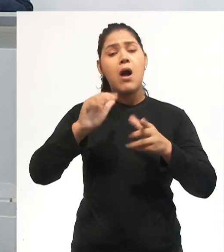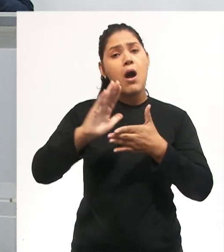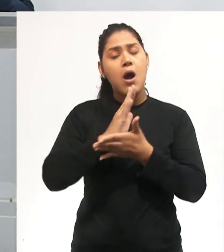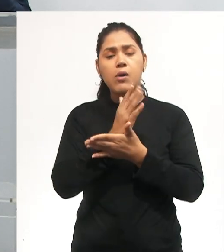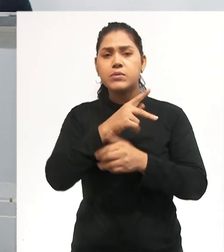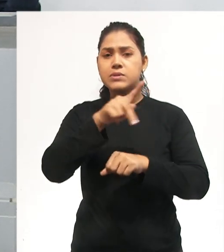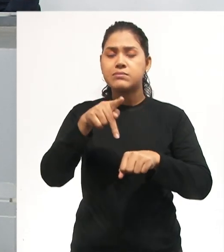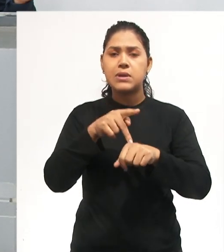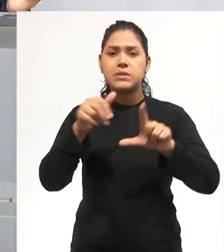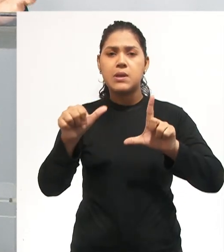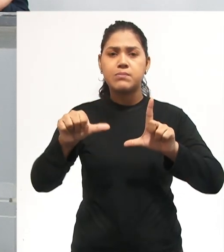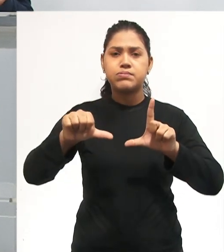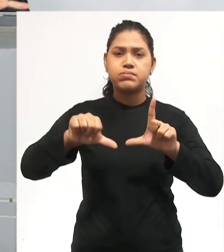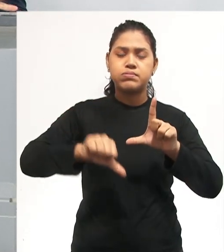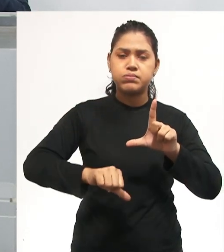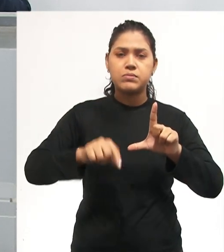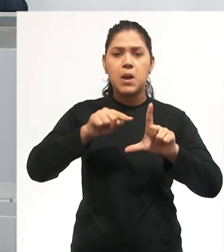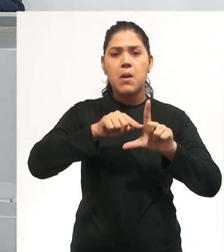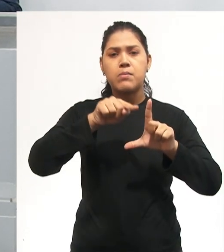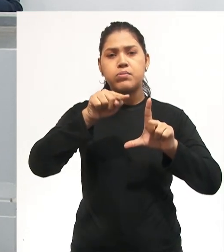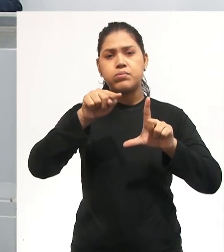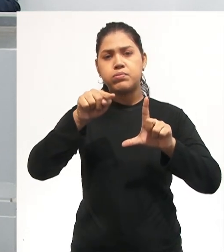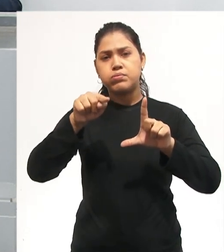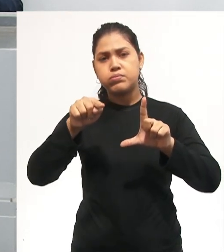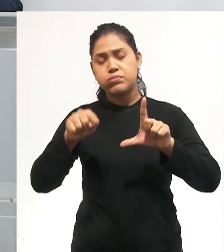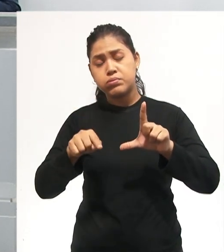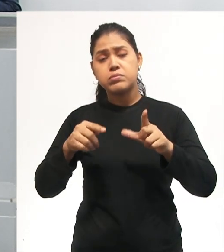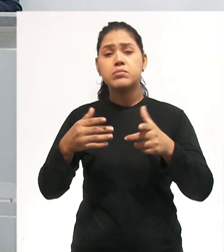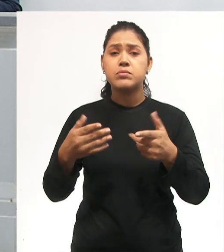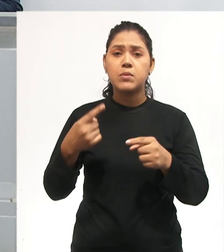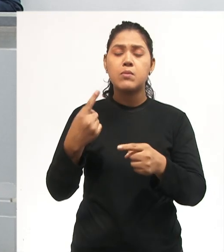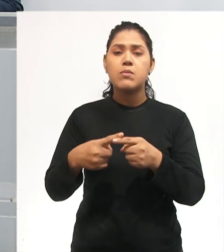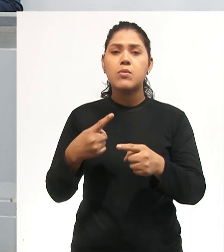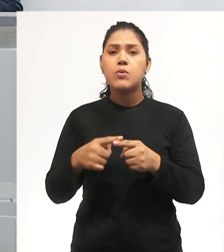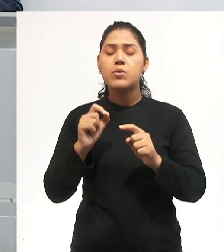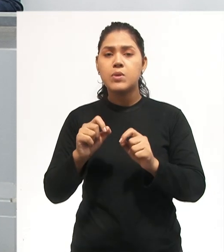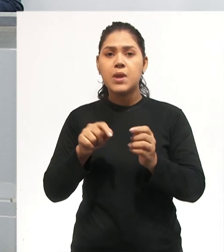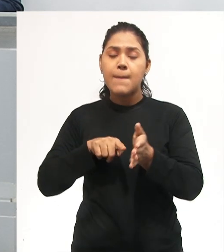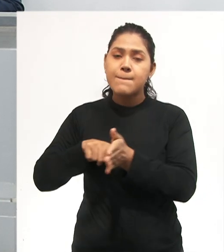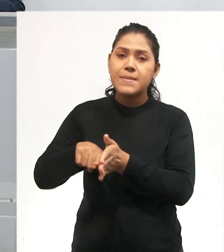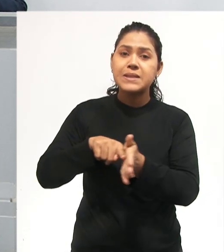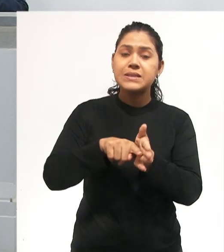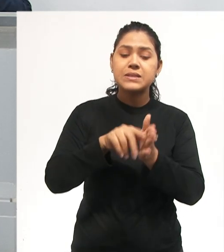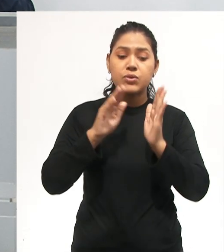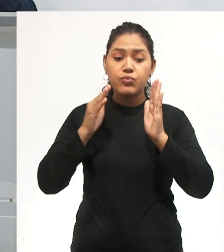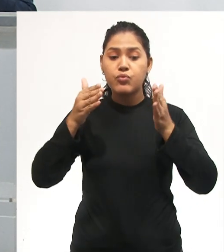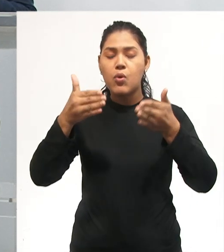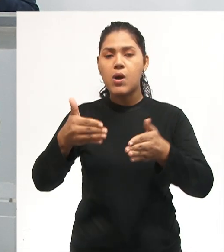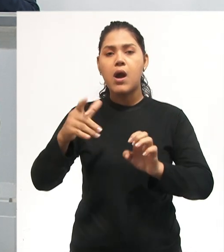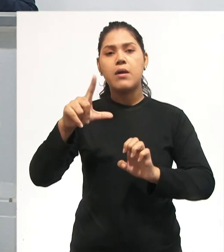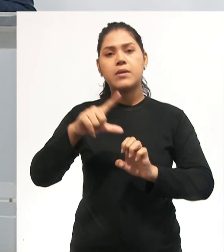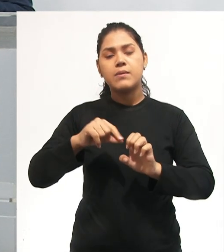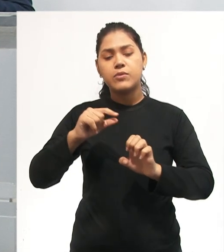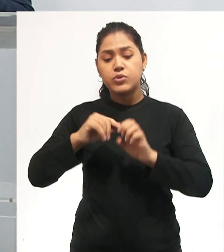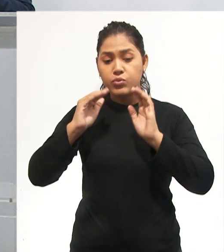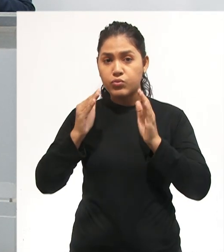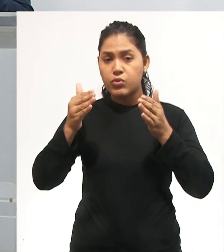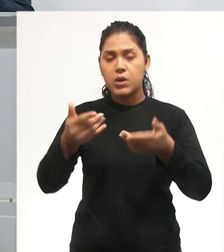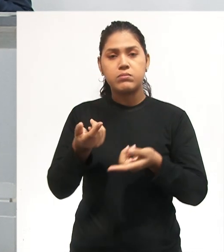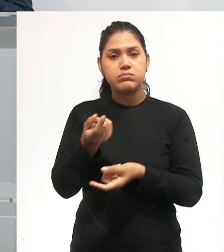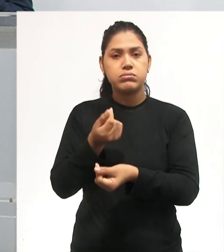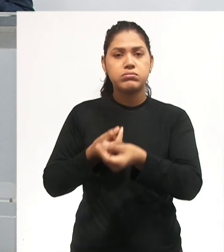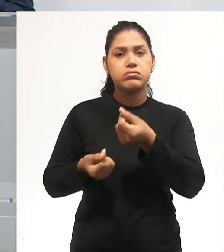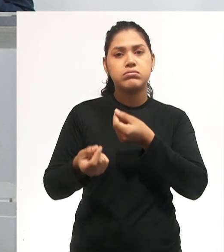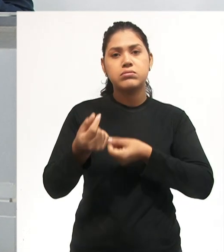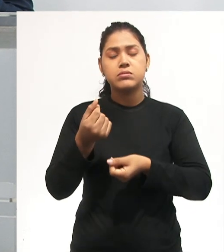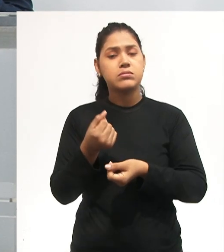negócios onde a inovação ela é o cerne, ela é central, né, do ambiente de negócio. São negócios que, de fato,